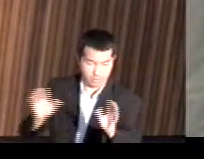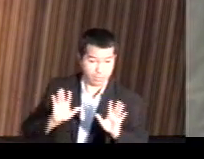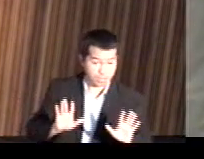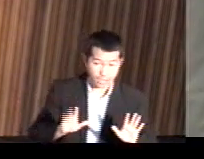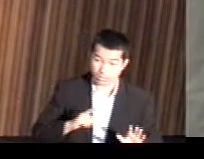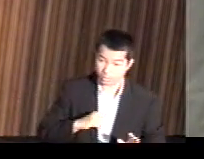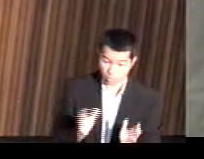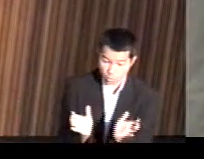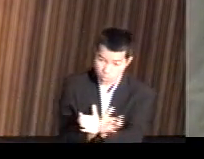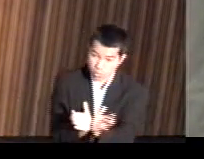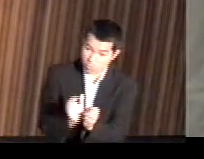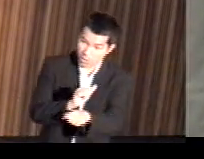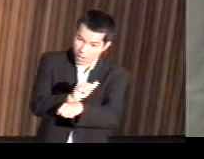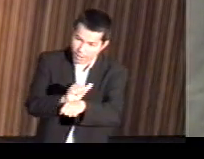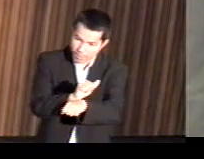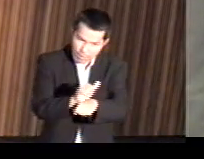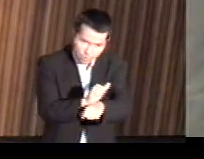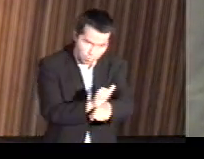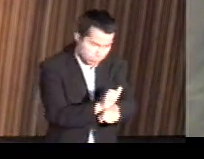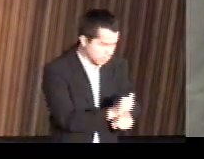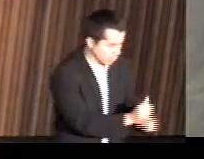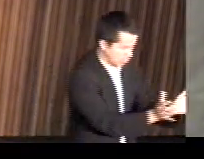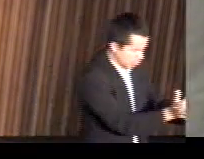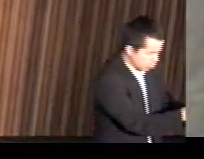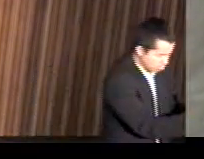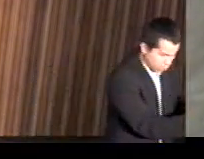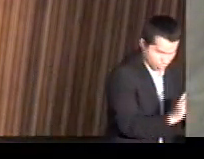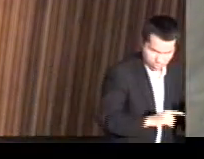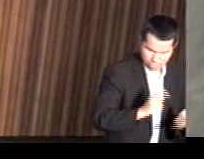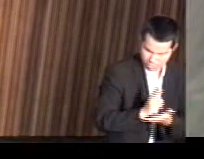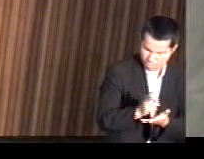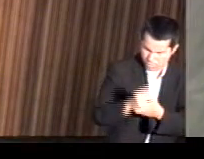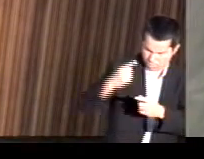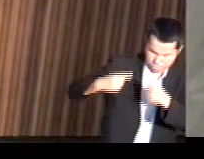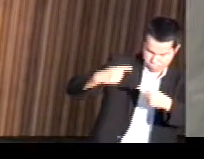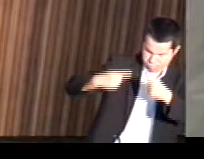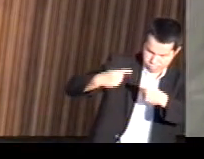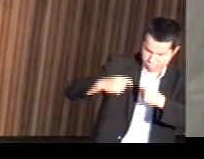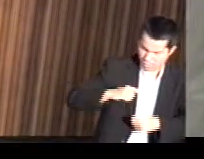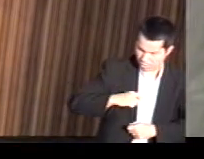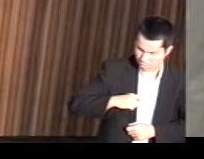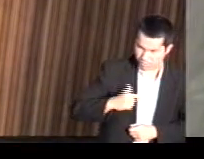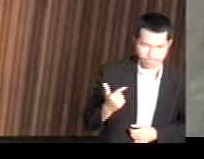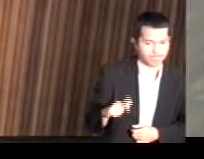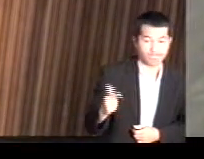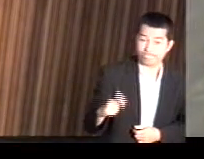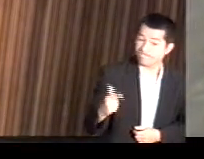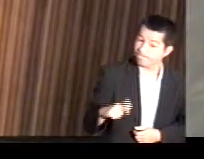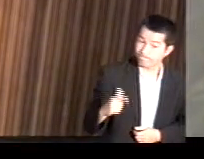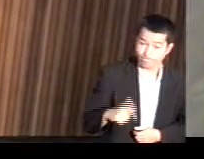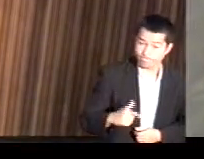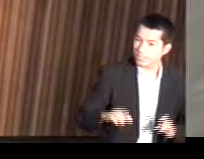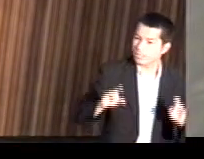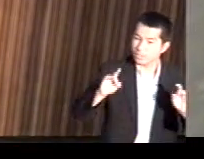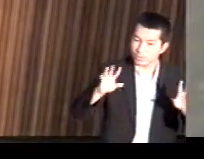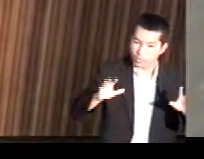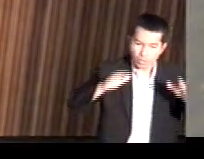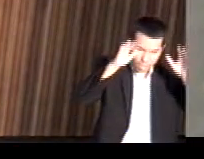Mas ele ouve da injustiça que aconteceu com seu sobrinho, e ele, apesar de ter